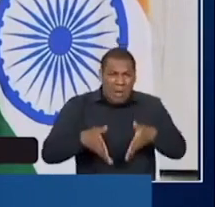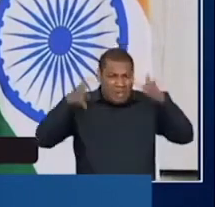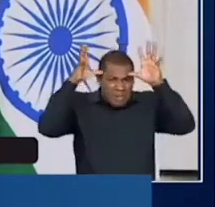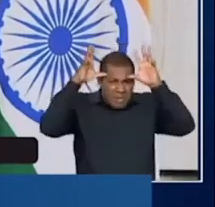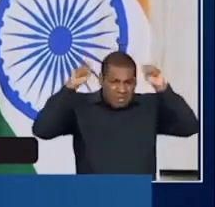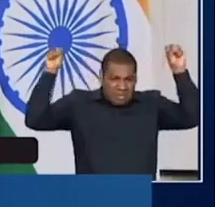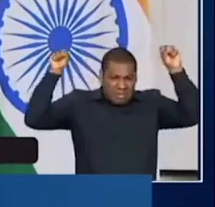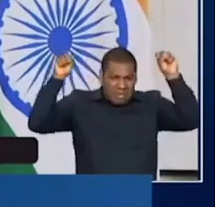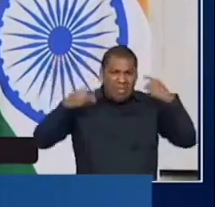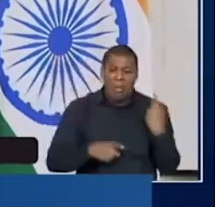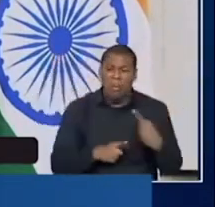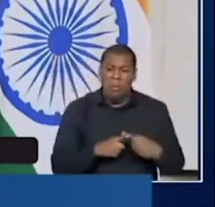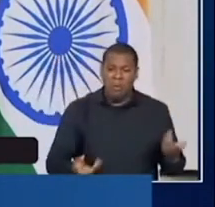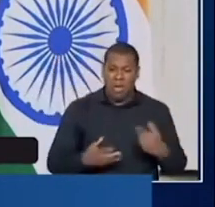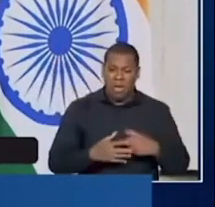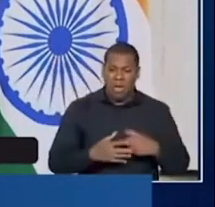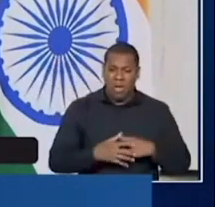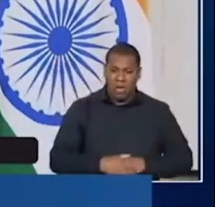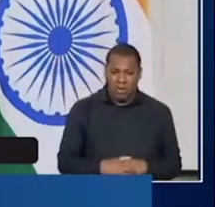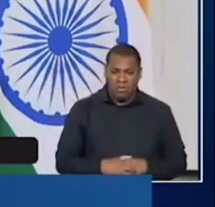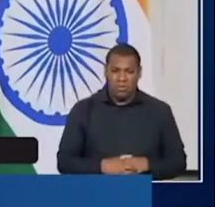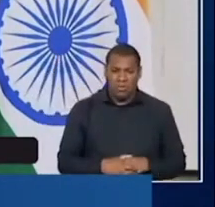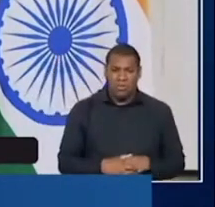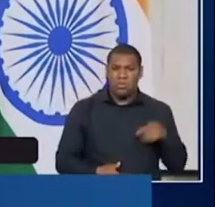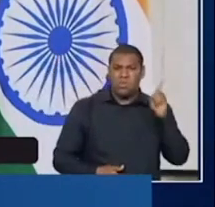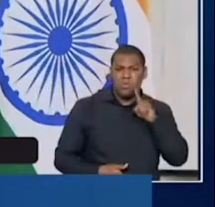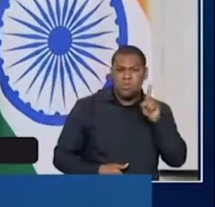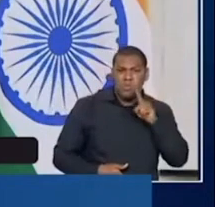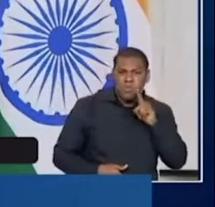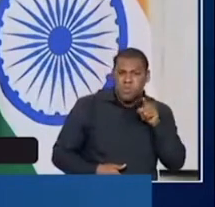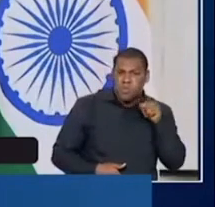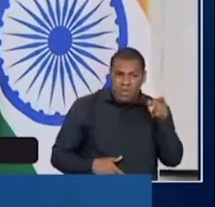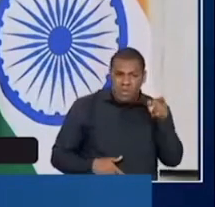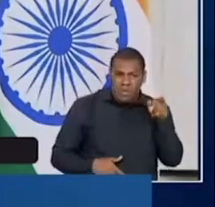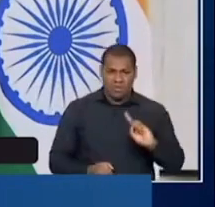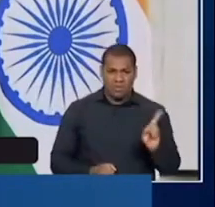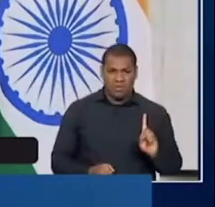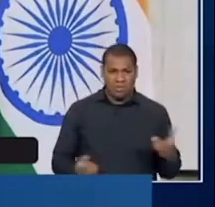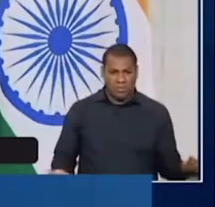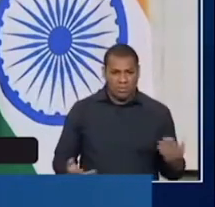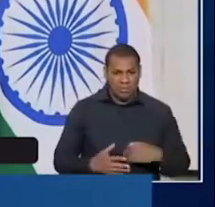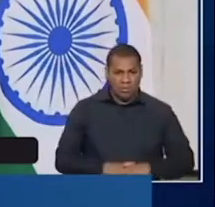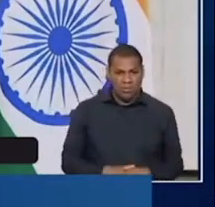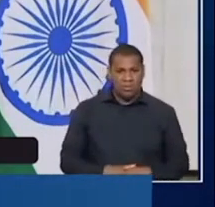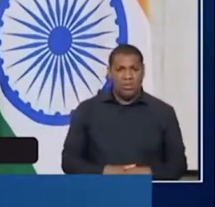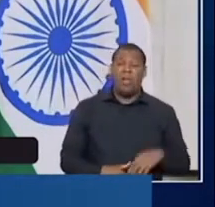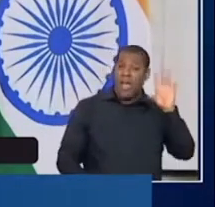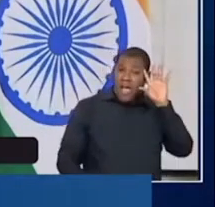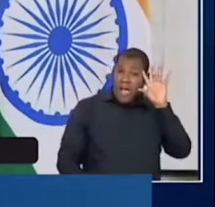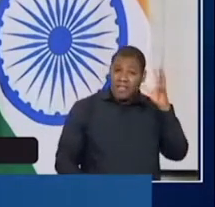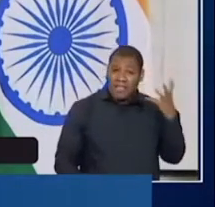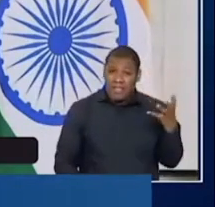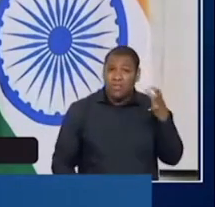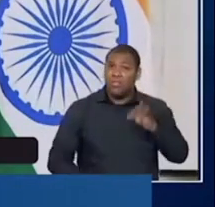pode resolver não cumprir, e aí a gente vai ver quais vão ser as punições para isso, mas existem punições, porque essa é uma